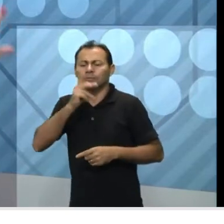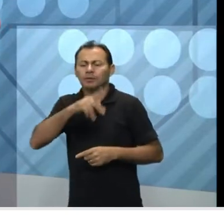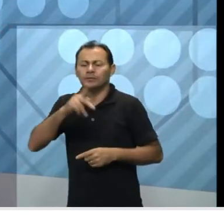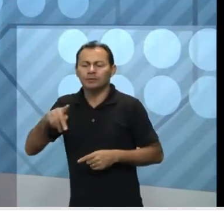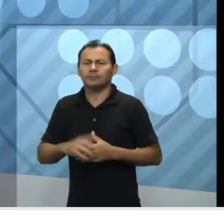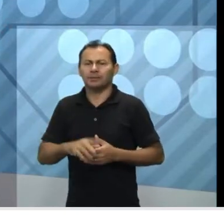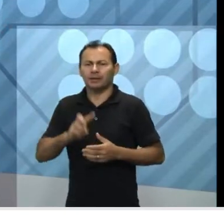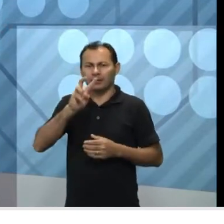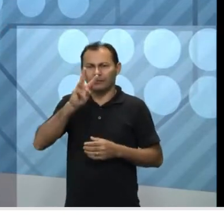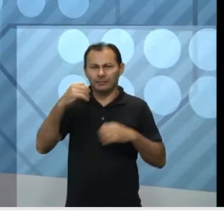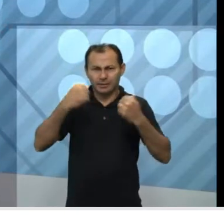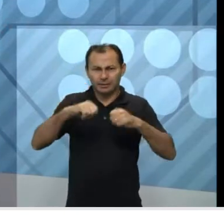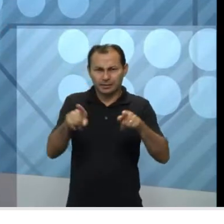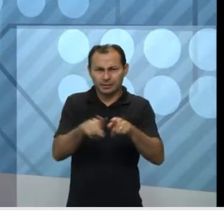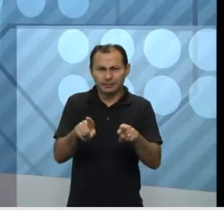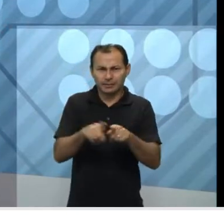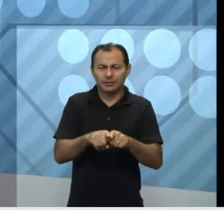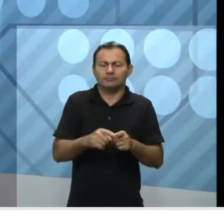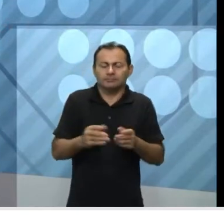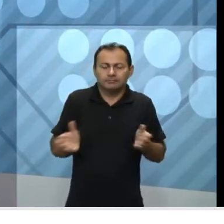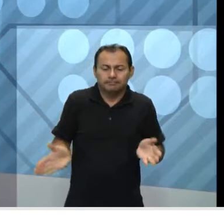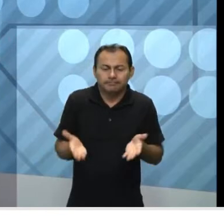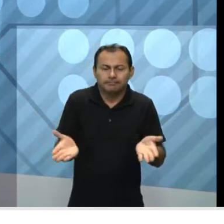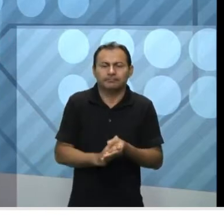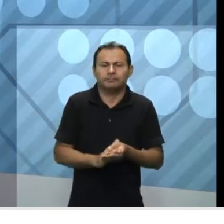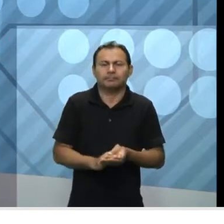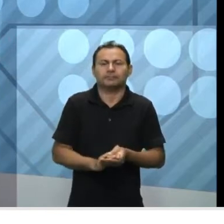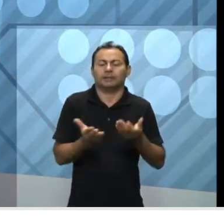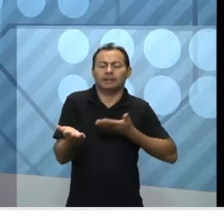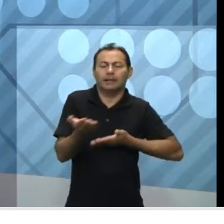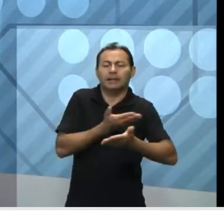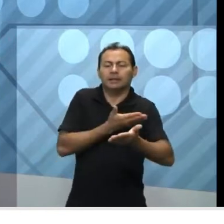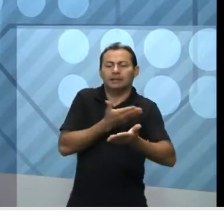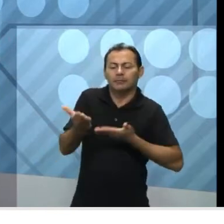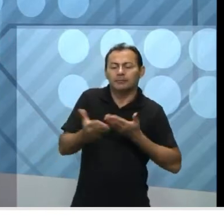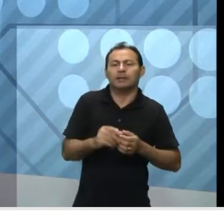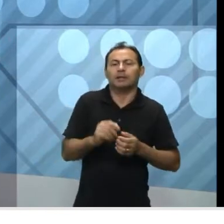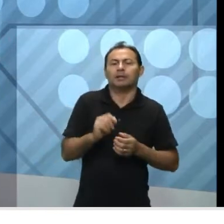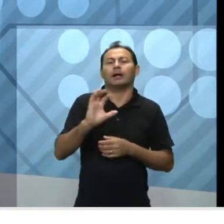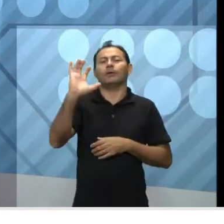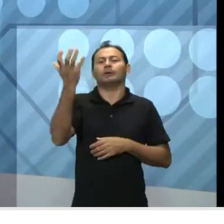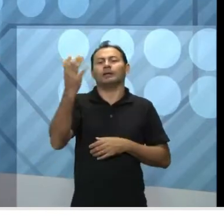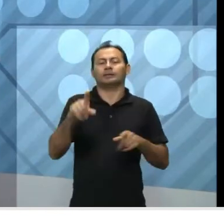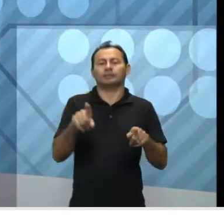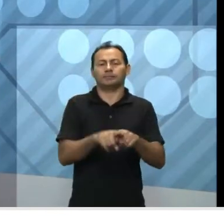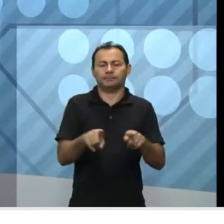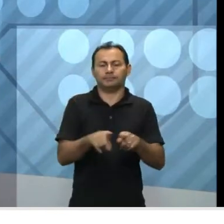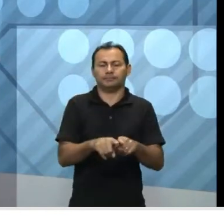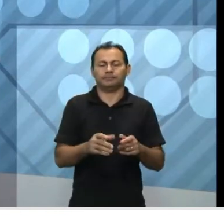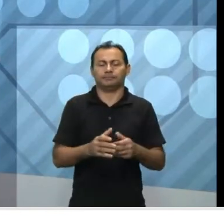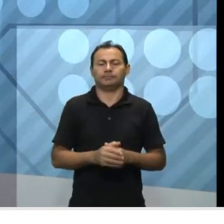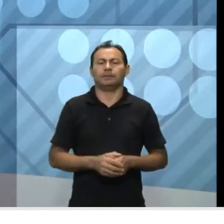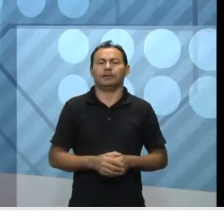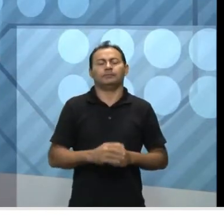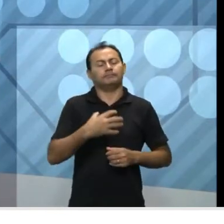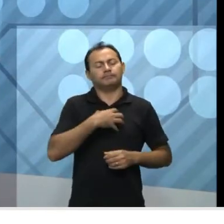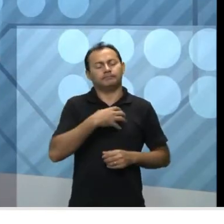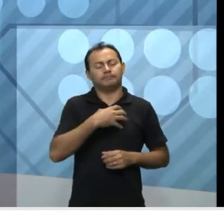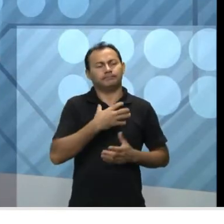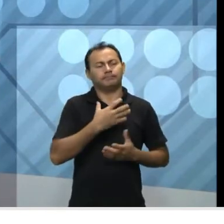de um estímulo, numa interação, para que ocorra também a sua condição de